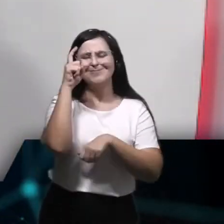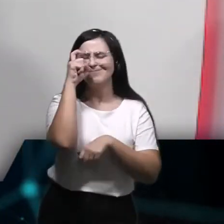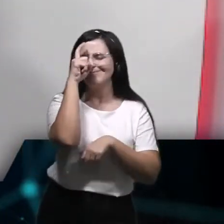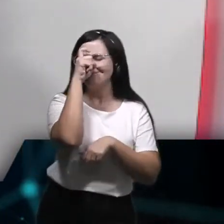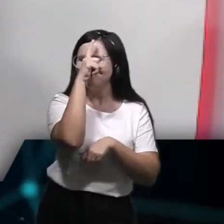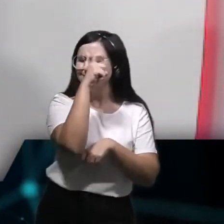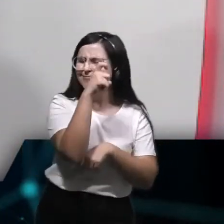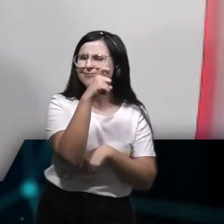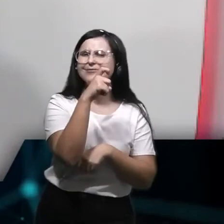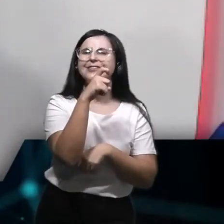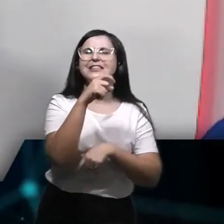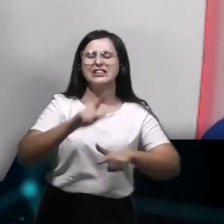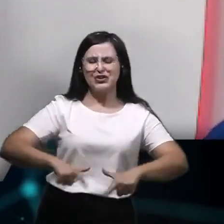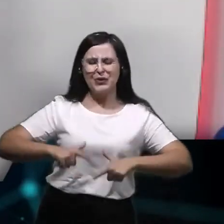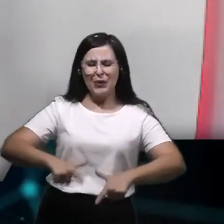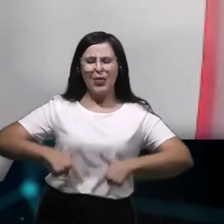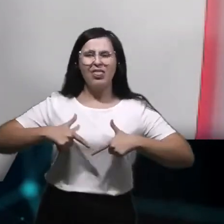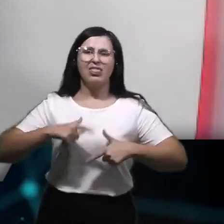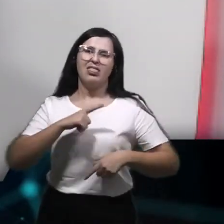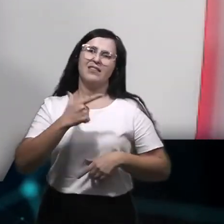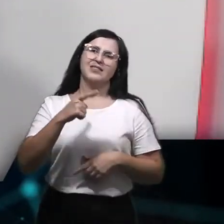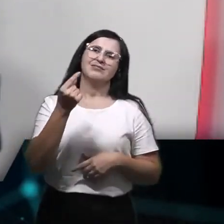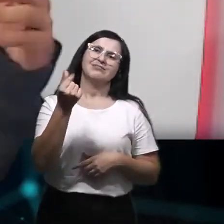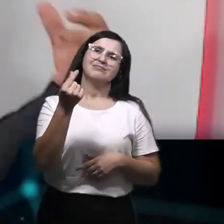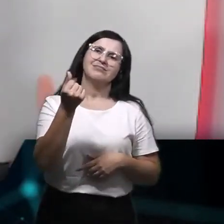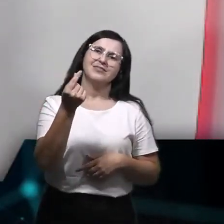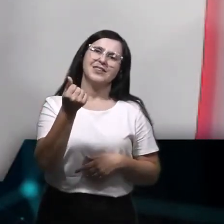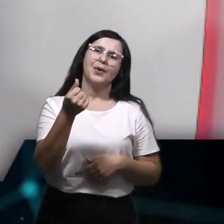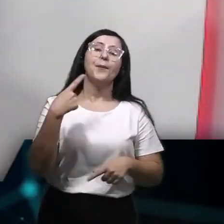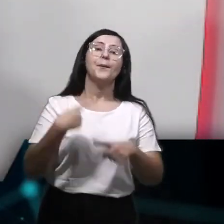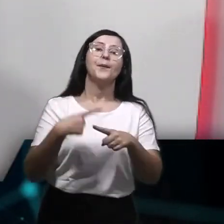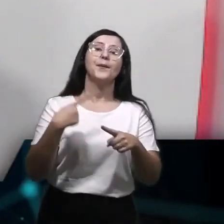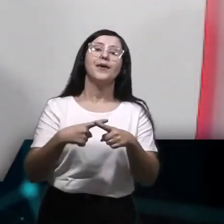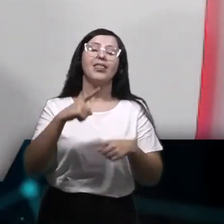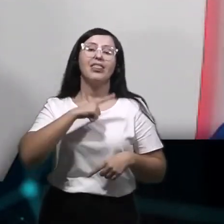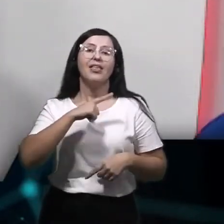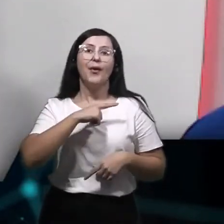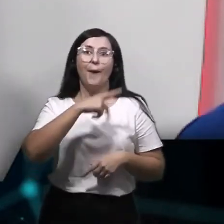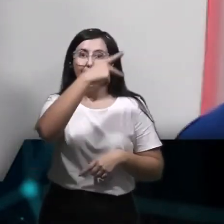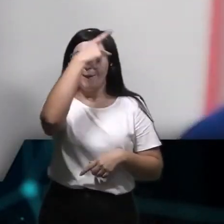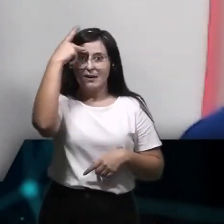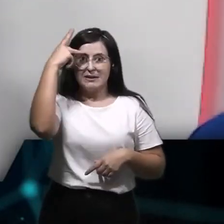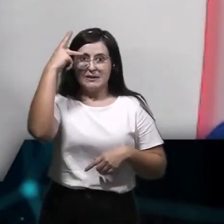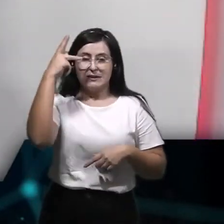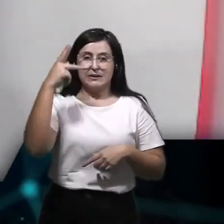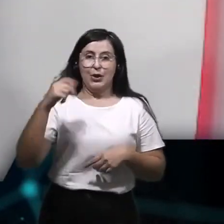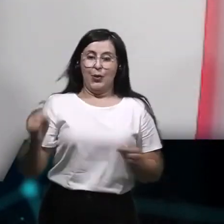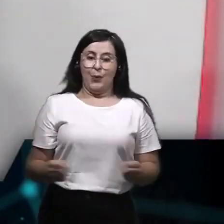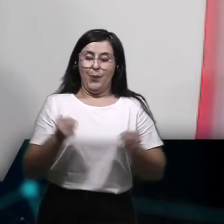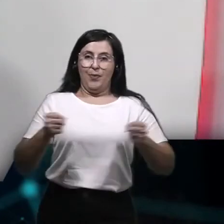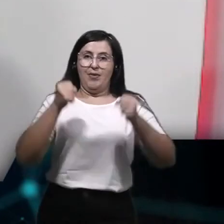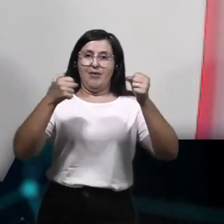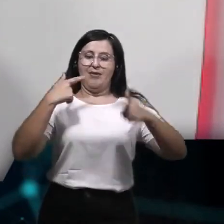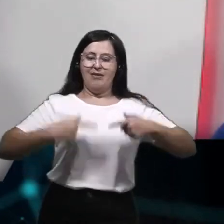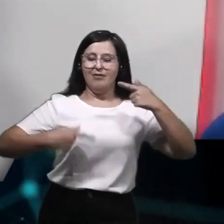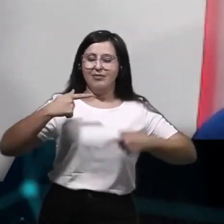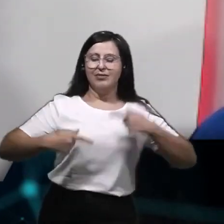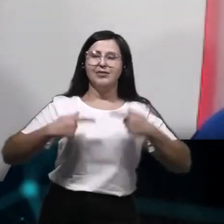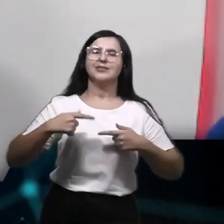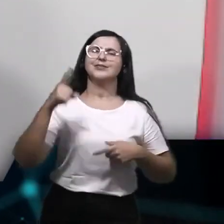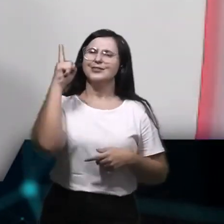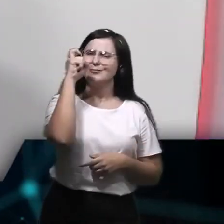fazer campanha, certo? Sem recurso nenhum, enfrentando titãs, tá certo? Dentro da política de Brejo da Amadeus, é